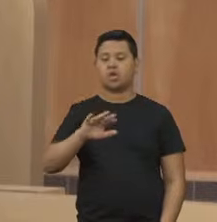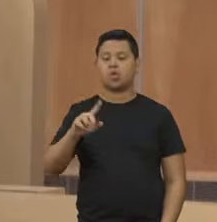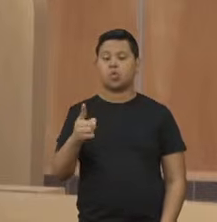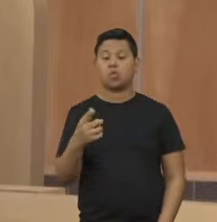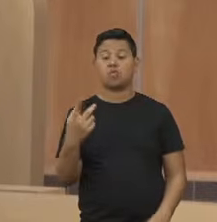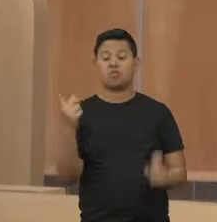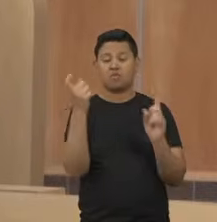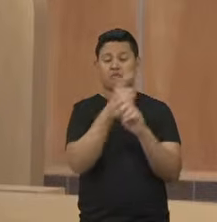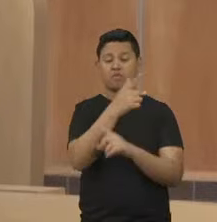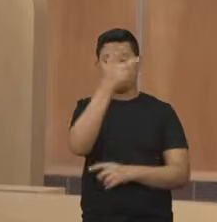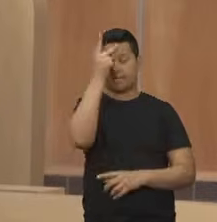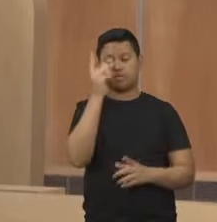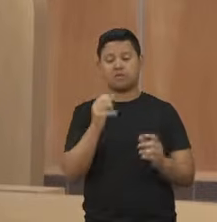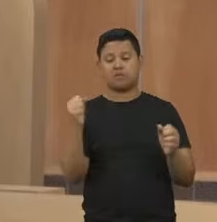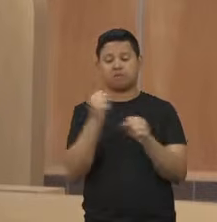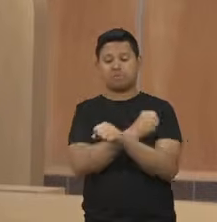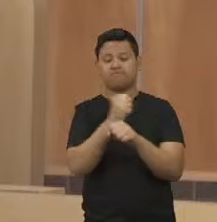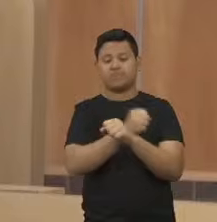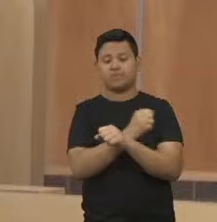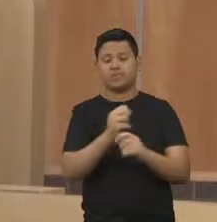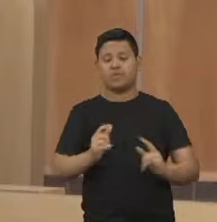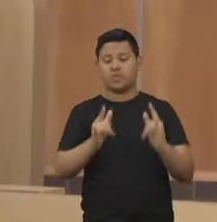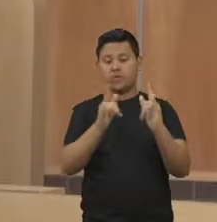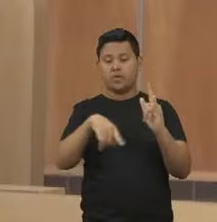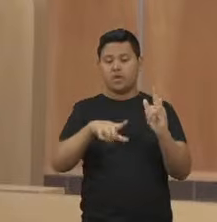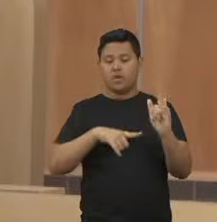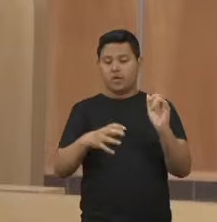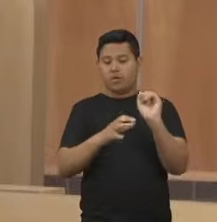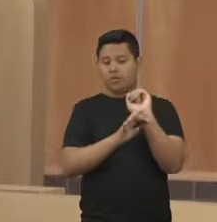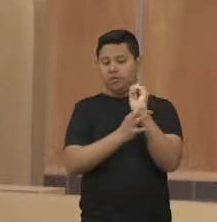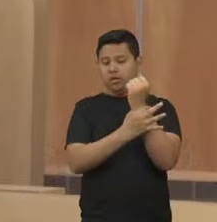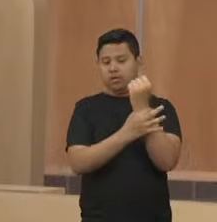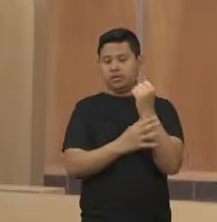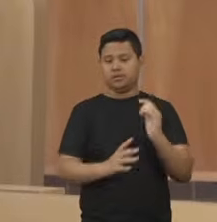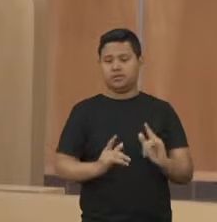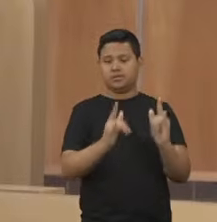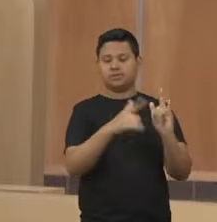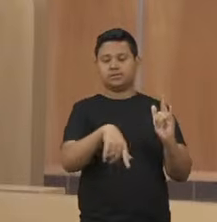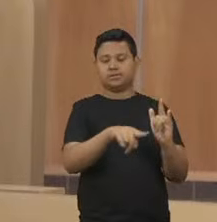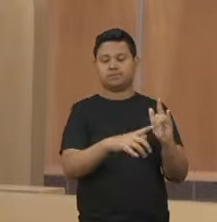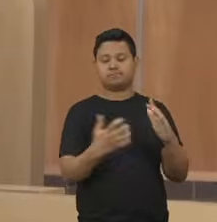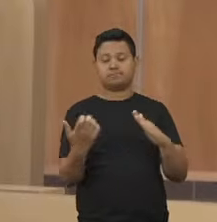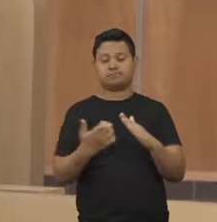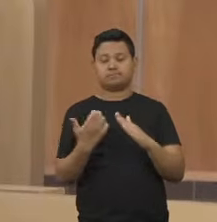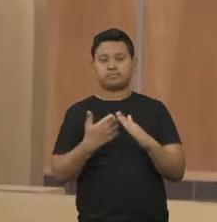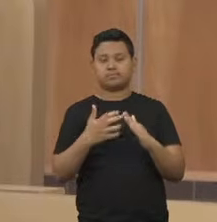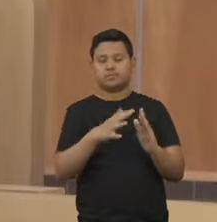o construtor ter segurança em construir esse empreendimento.